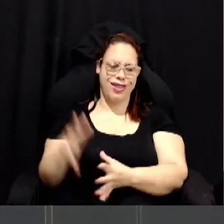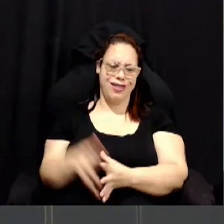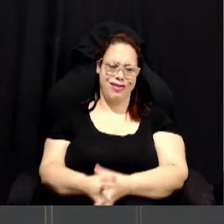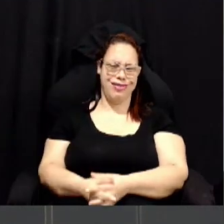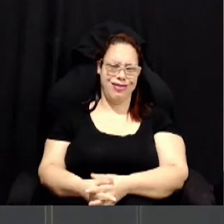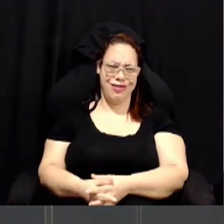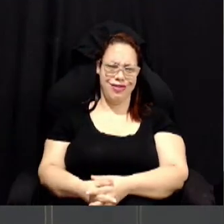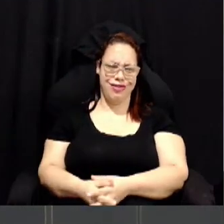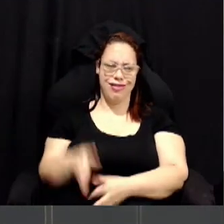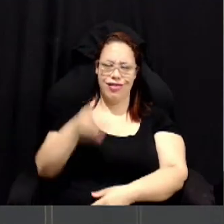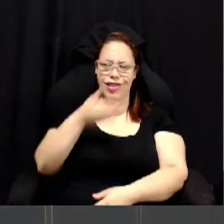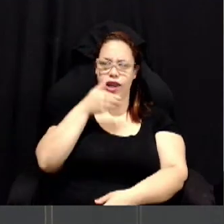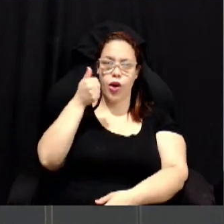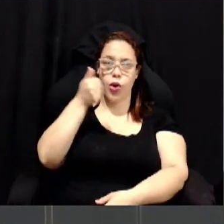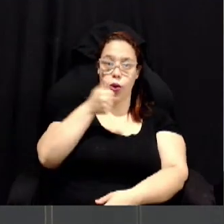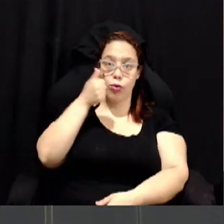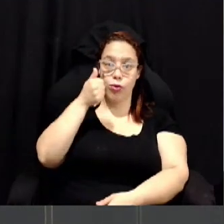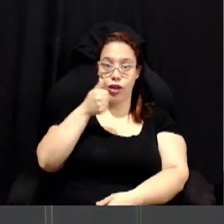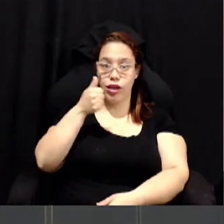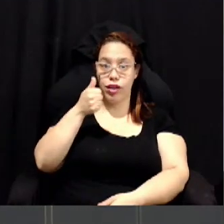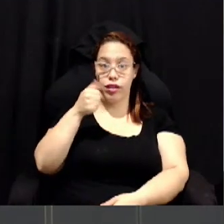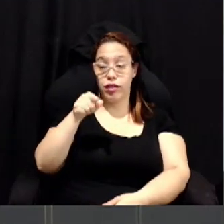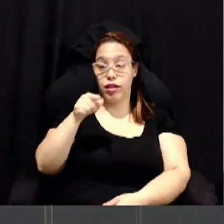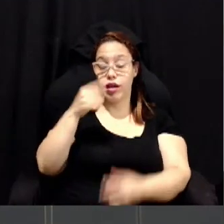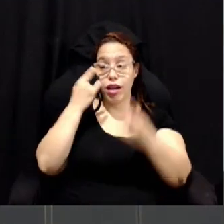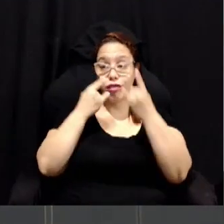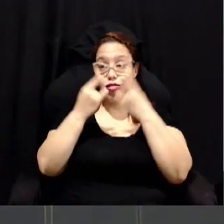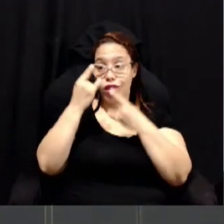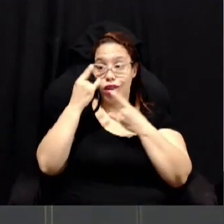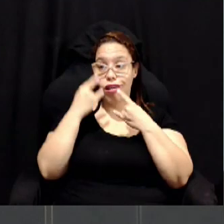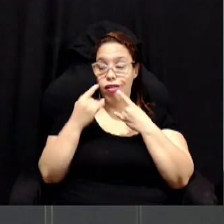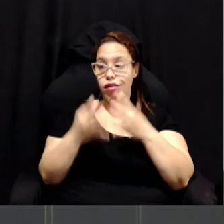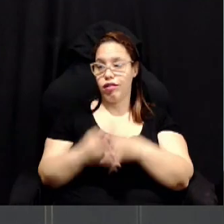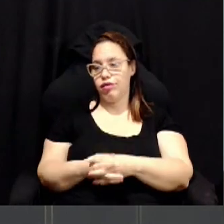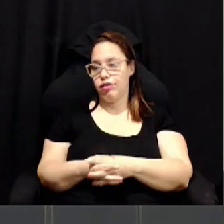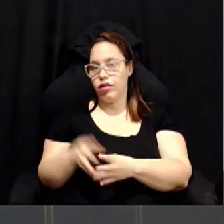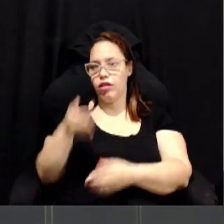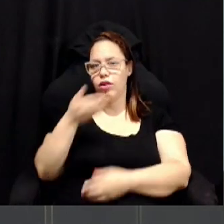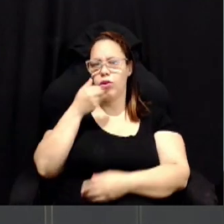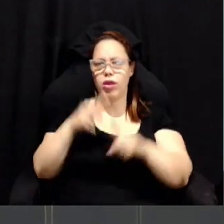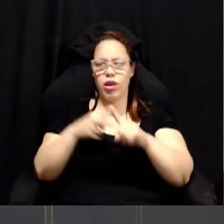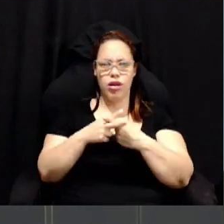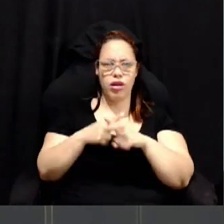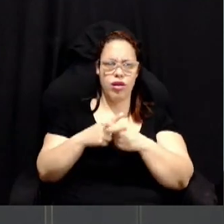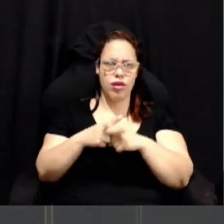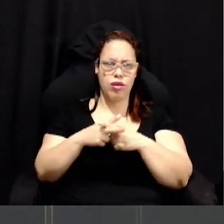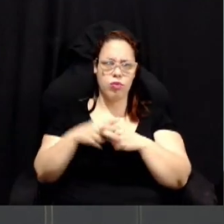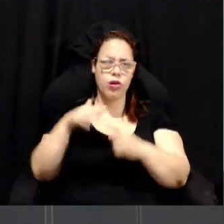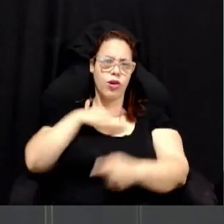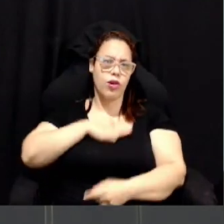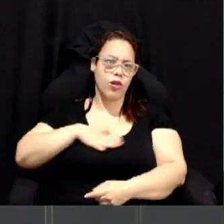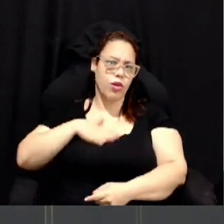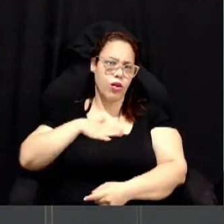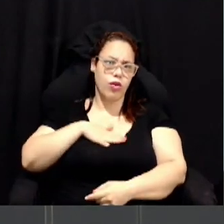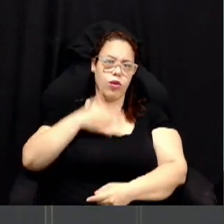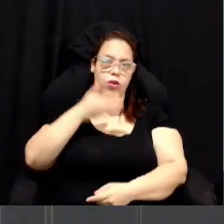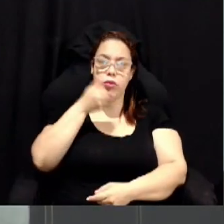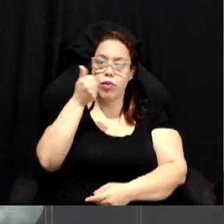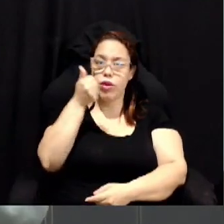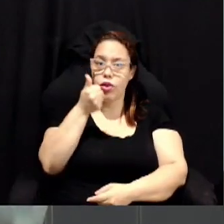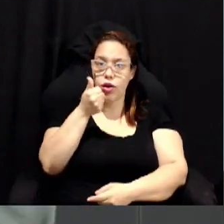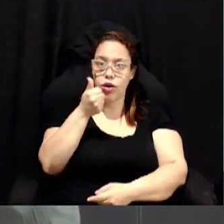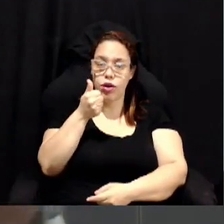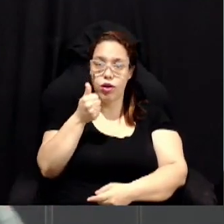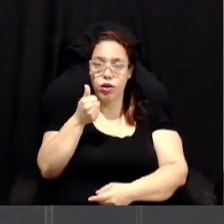melhor funcionário naquela área de interesse, né? Sim. Ele vai ser o melhor mecânico, se ele gosta de mecânica, ele vai ser o melhor almoxarifado, ele vai